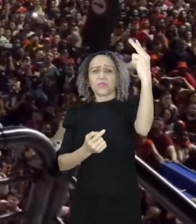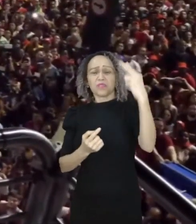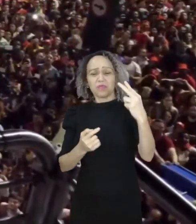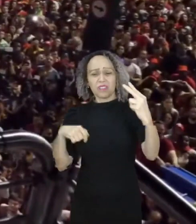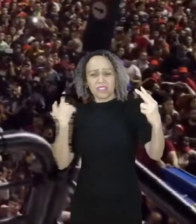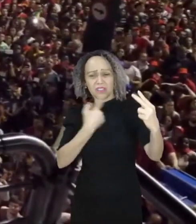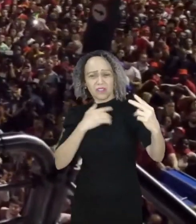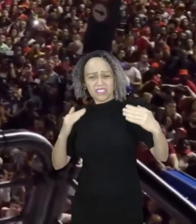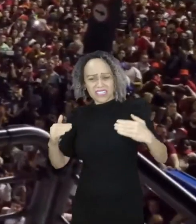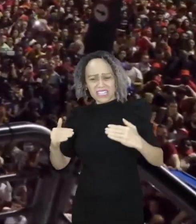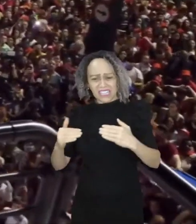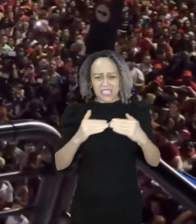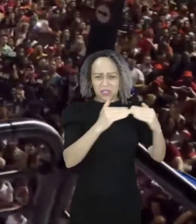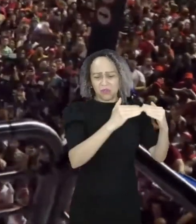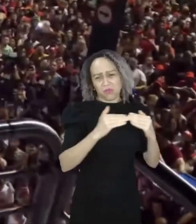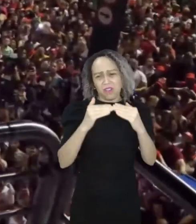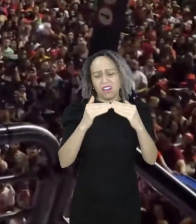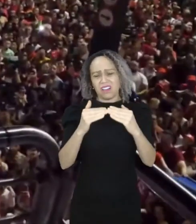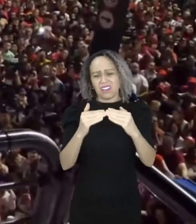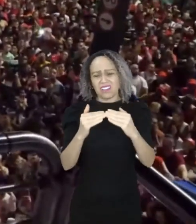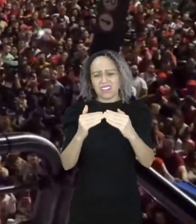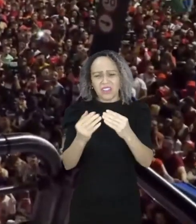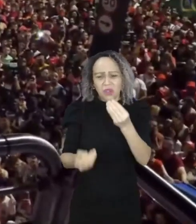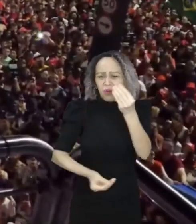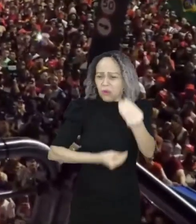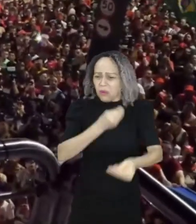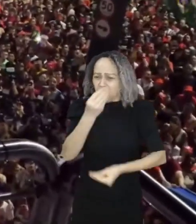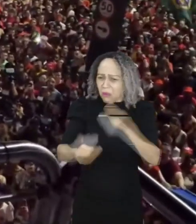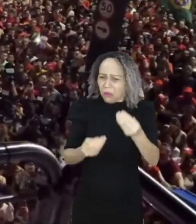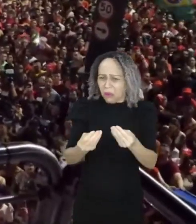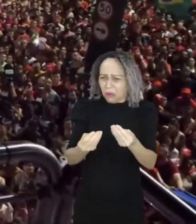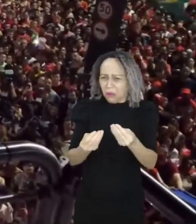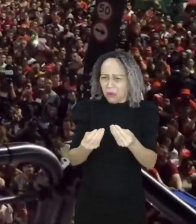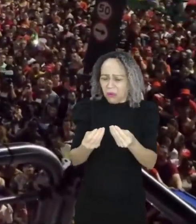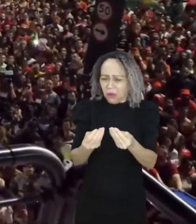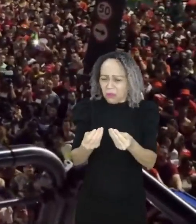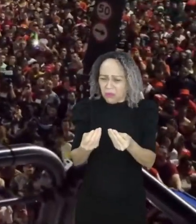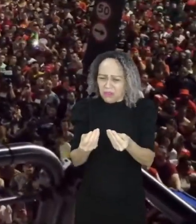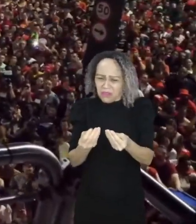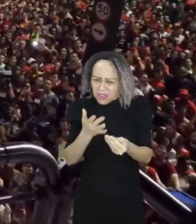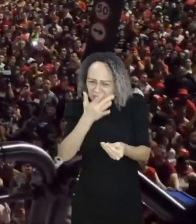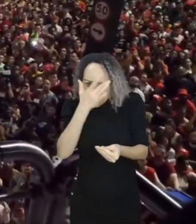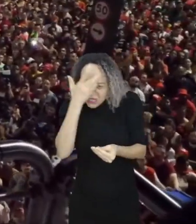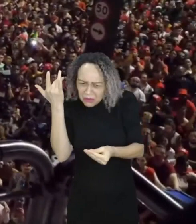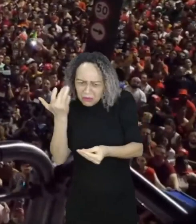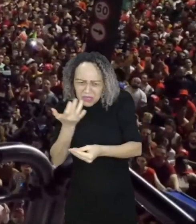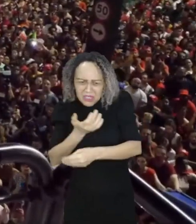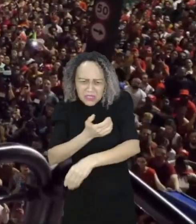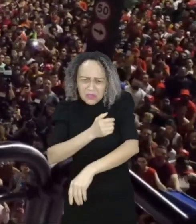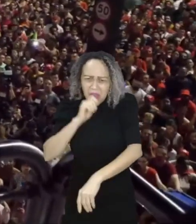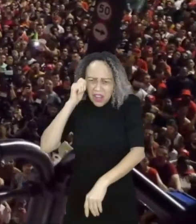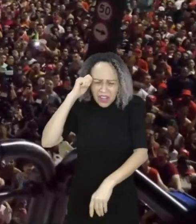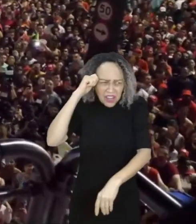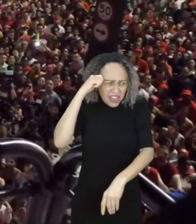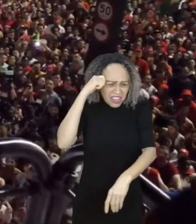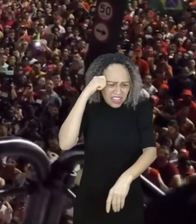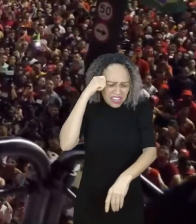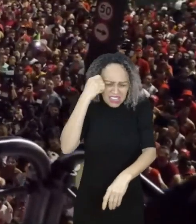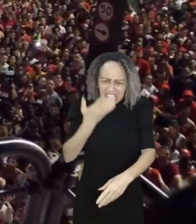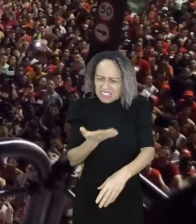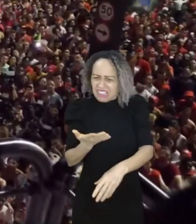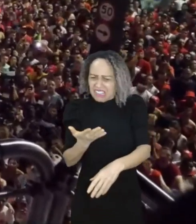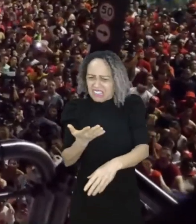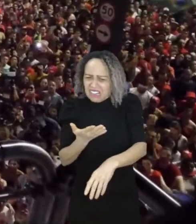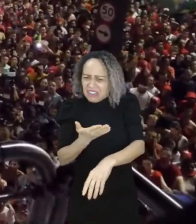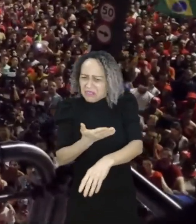possível que alguém seja tratado como inferior só porque não tem a cor branca. Não há nenhum